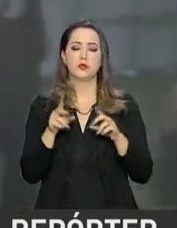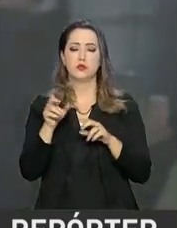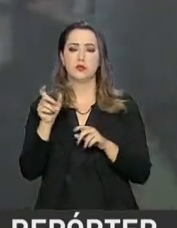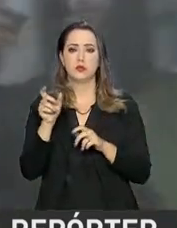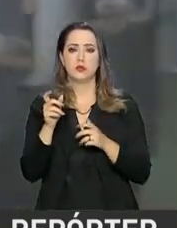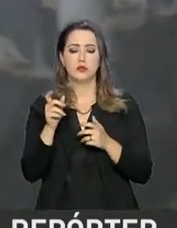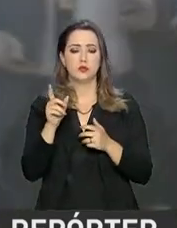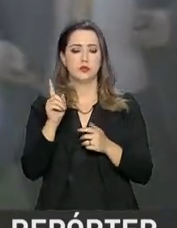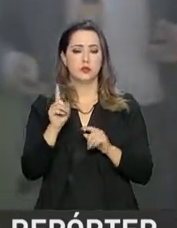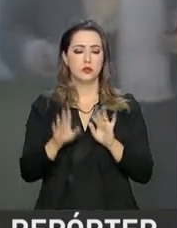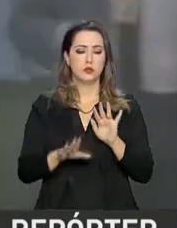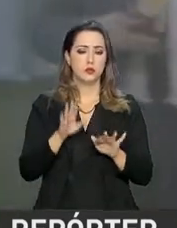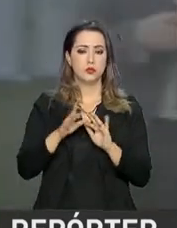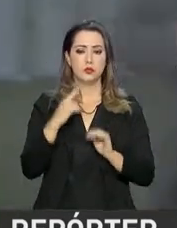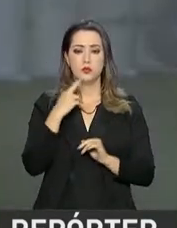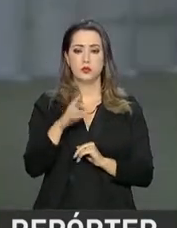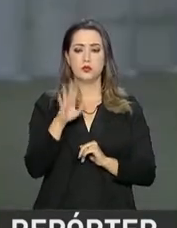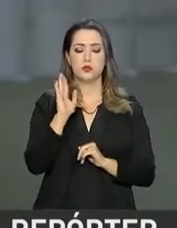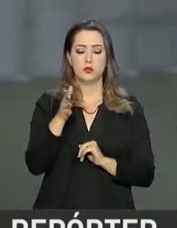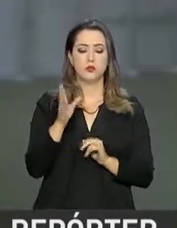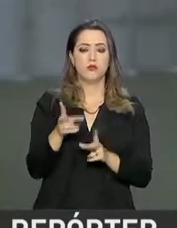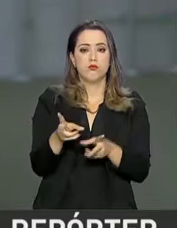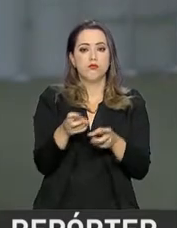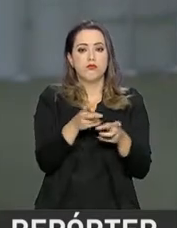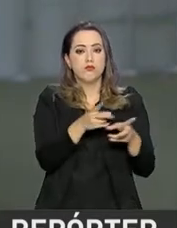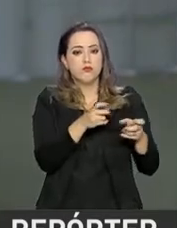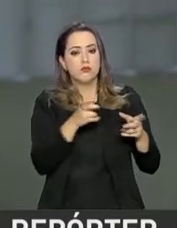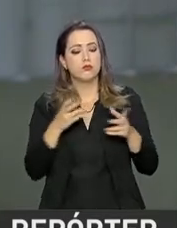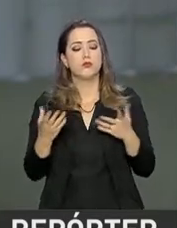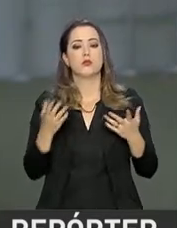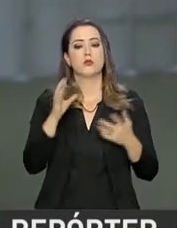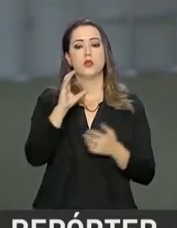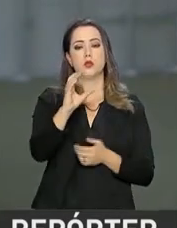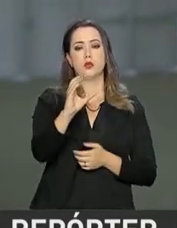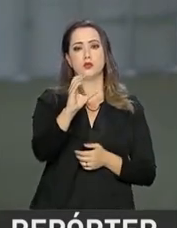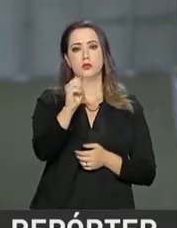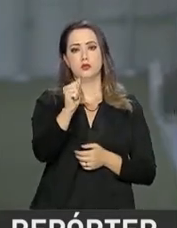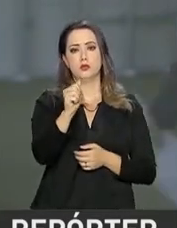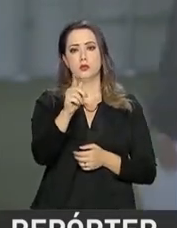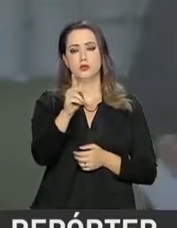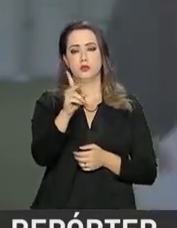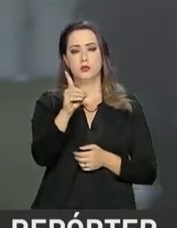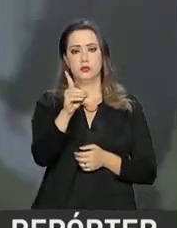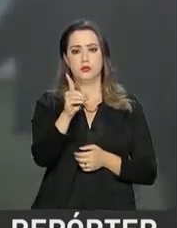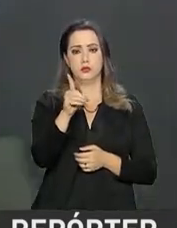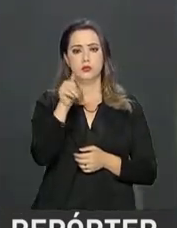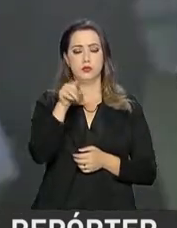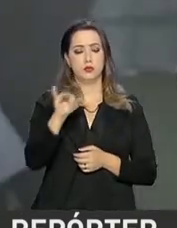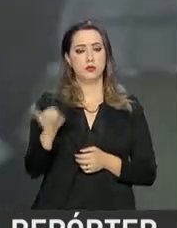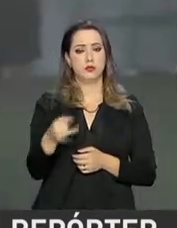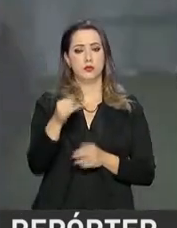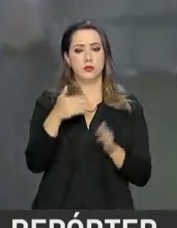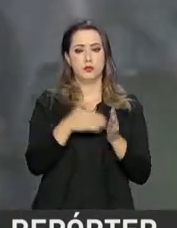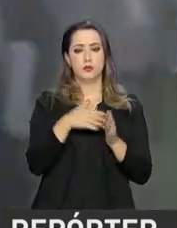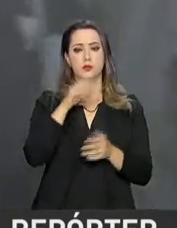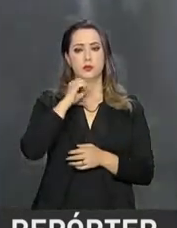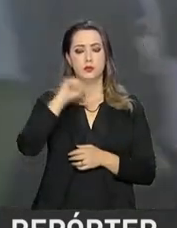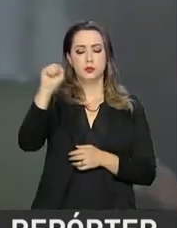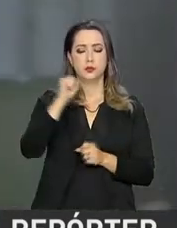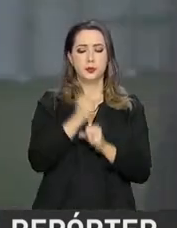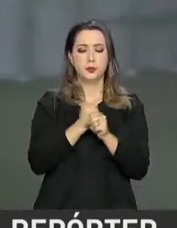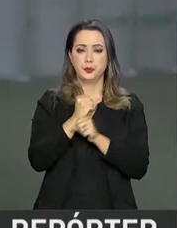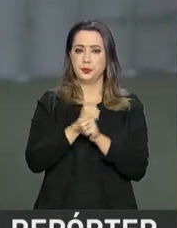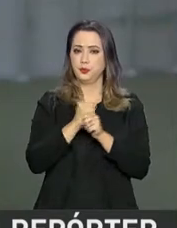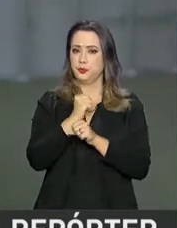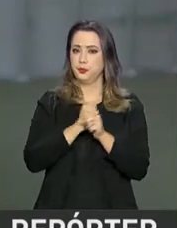pessoas alguns resultados já são sentidos segundo o cadastro geral de empregados e desempregados de janeiro a abril deste